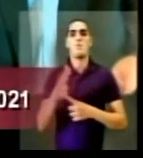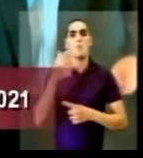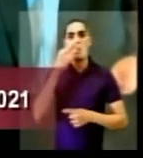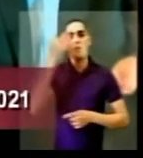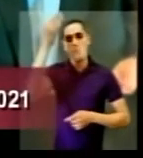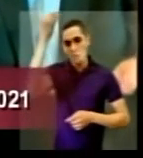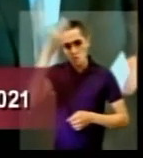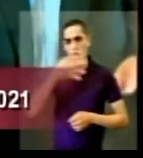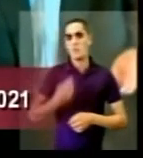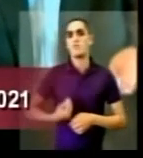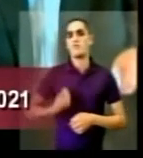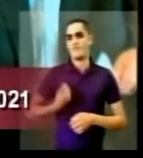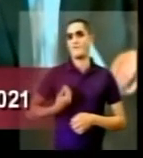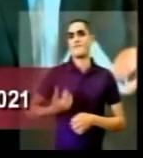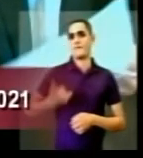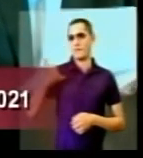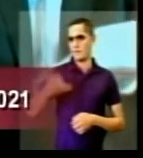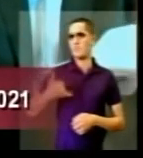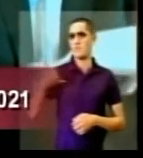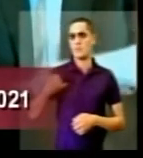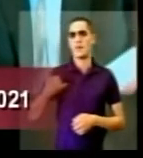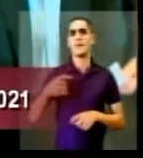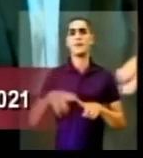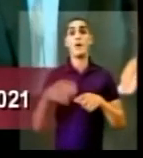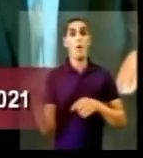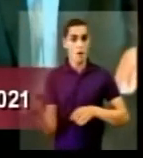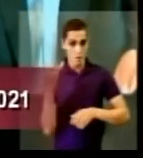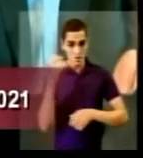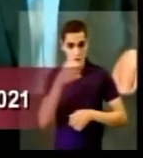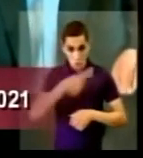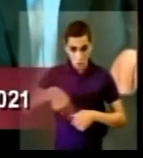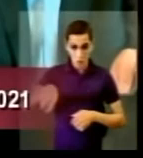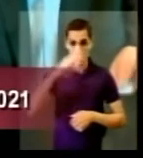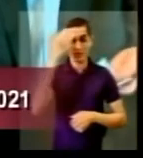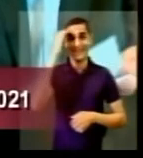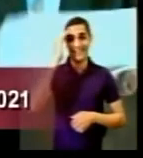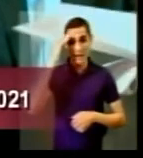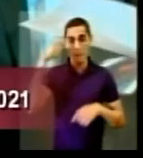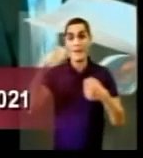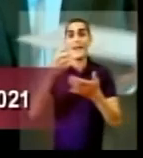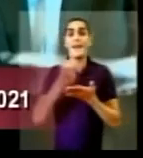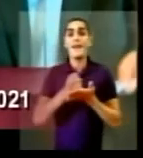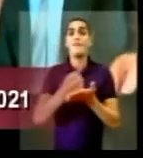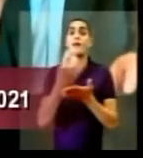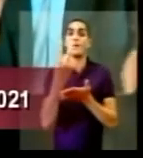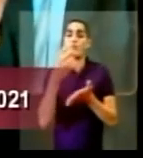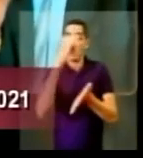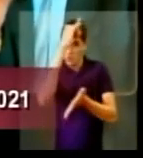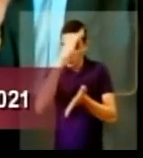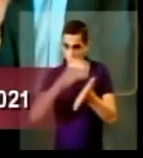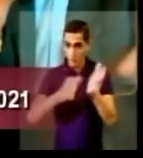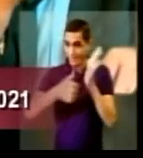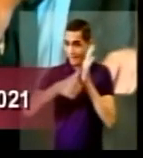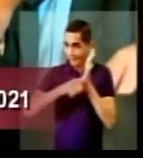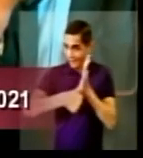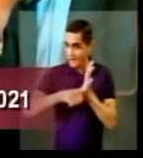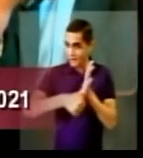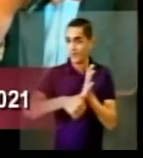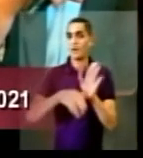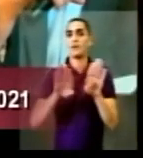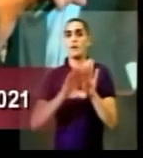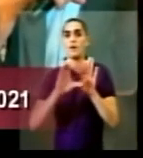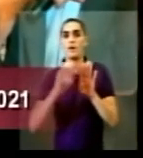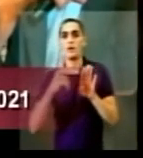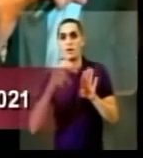Então, é fundamental que todo mundo entenda que tem que levar esses documentos. Eu queria, não